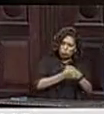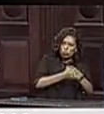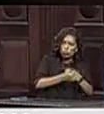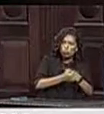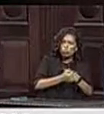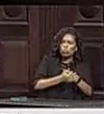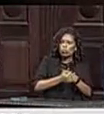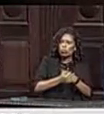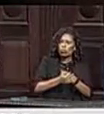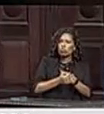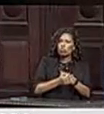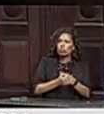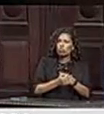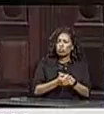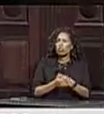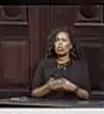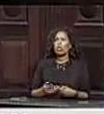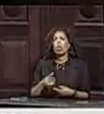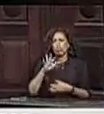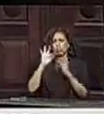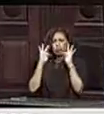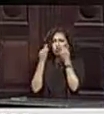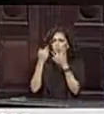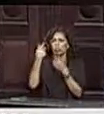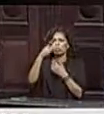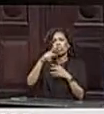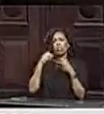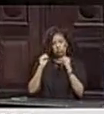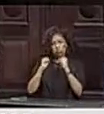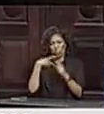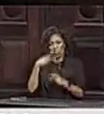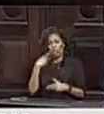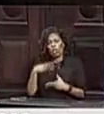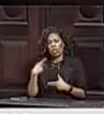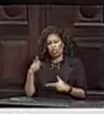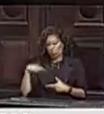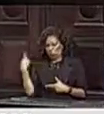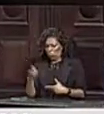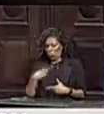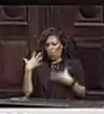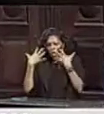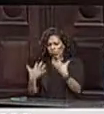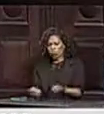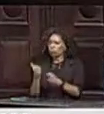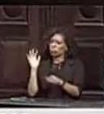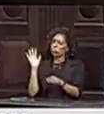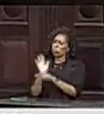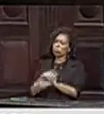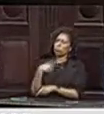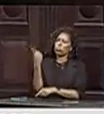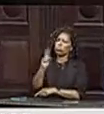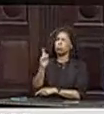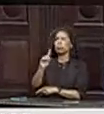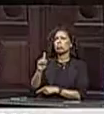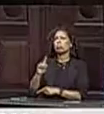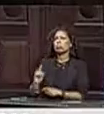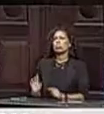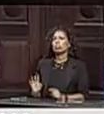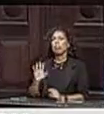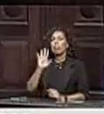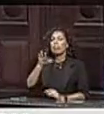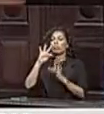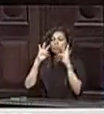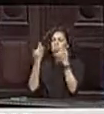poderia ter dito: olha, não queremos nenhuma homenagem. Não,